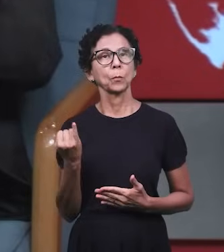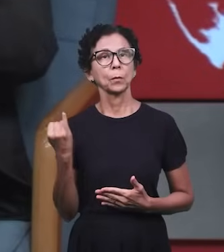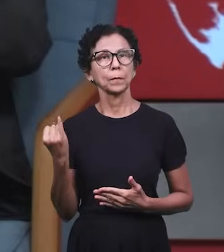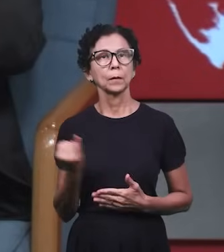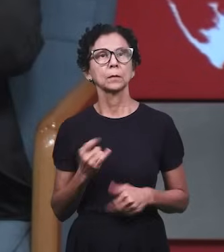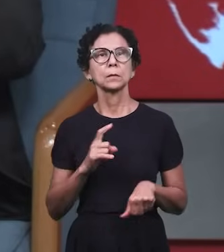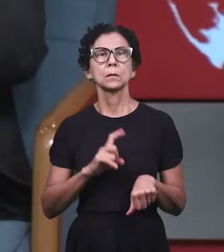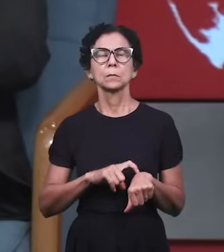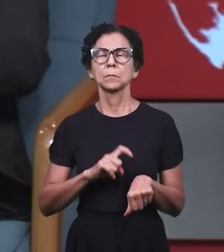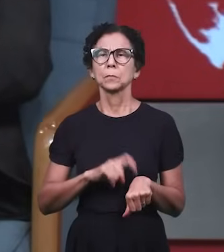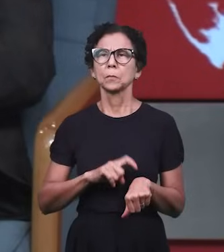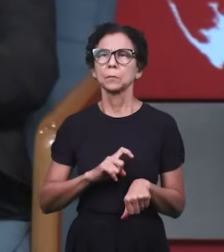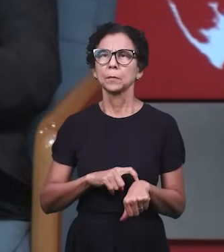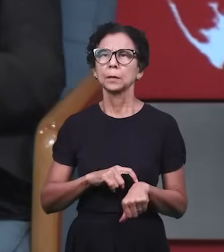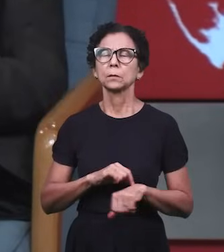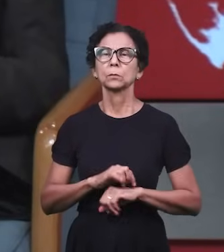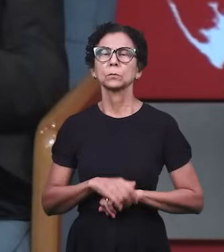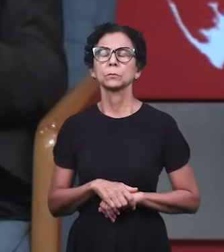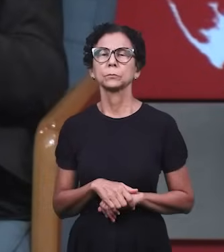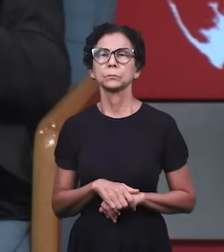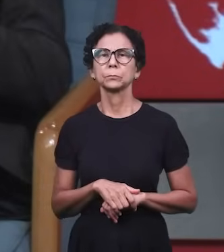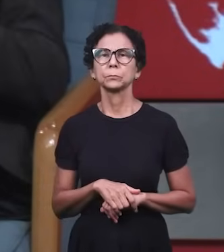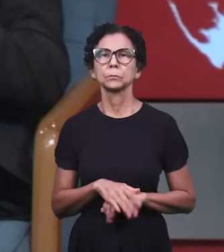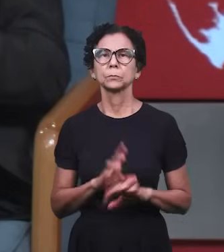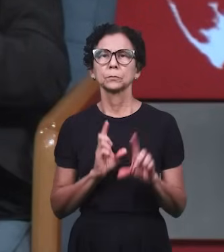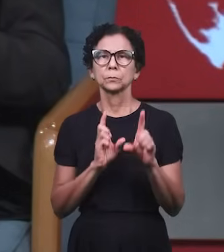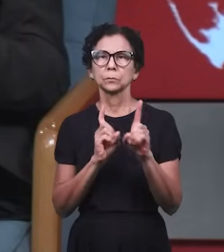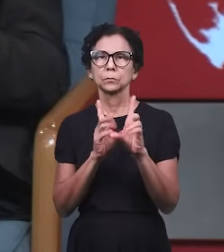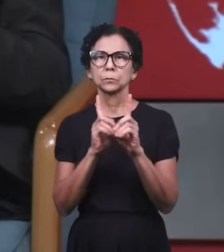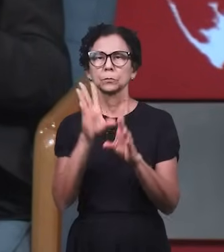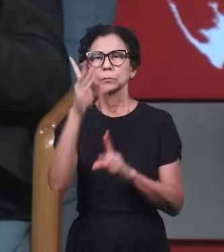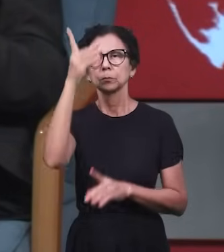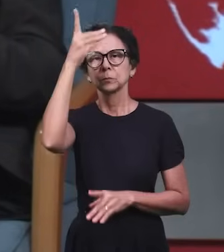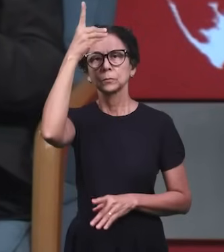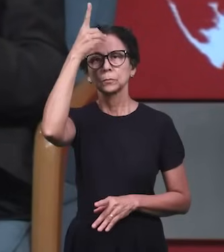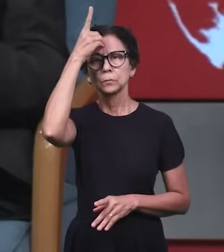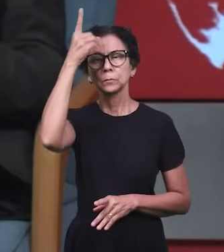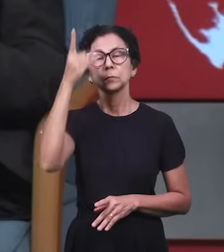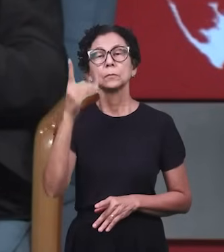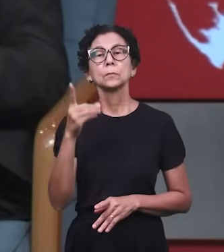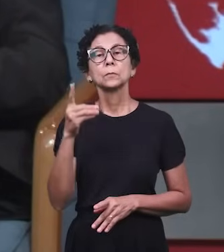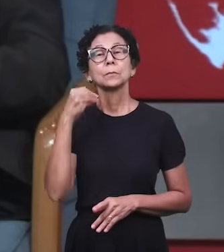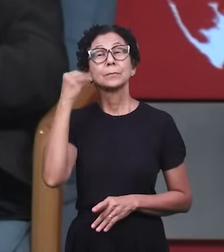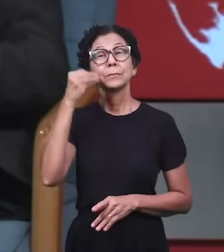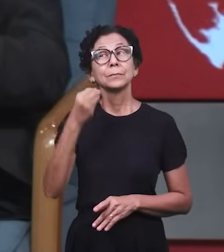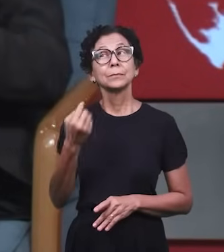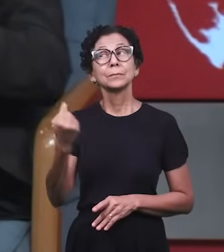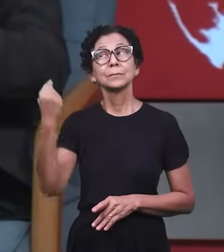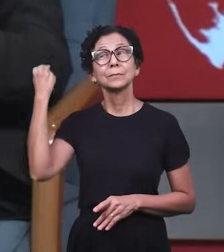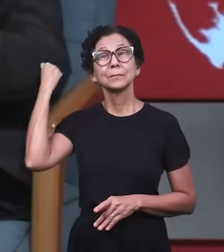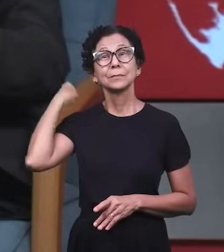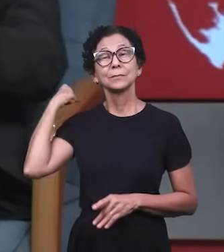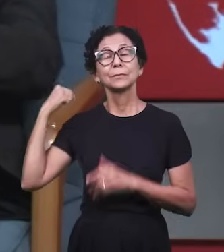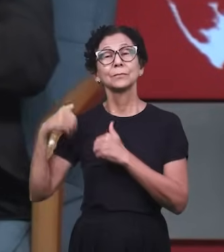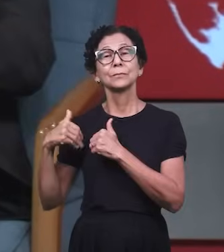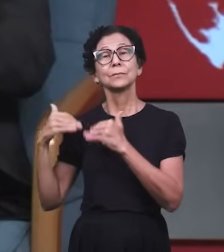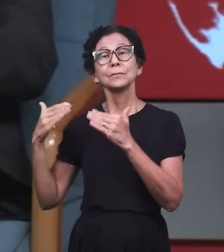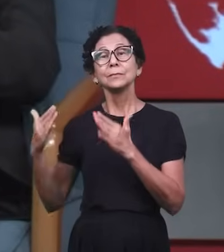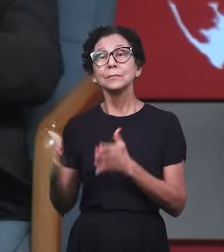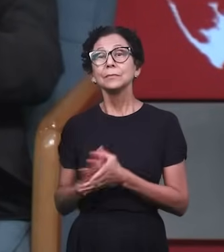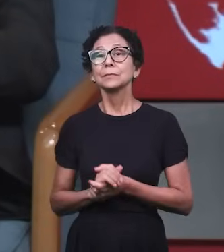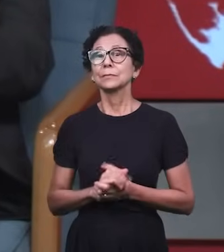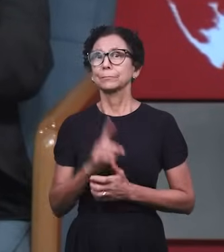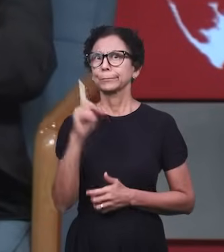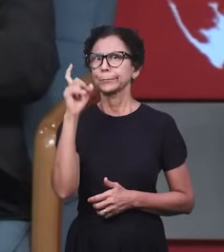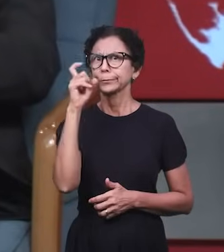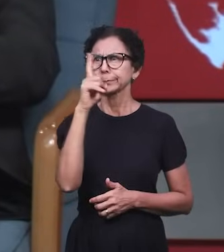isso, trabalharmos isso dentro da igreja, porque isso foi a grande experiência que tivemos no início, quando os dons, havia